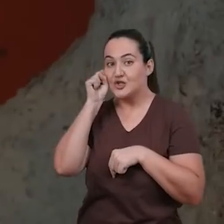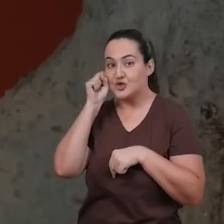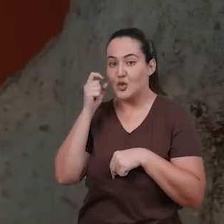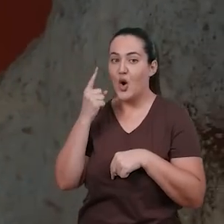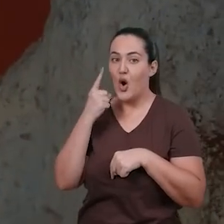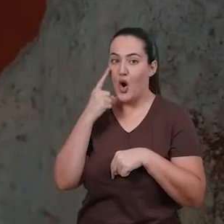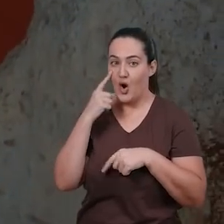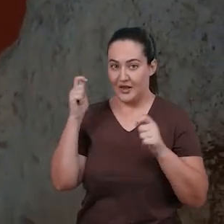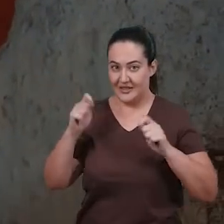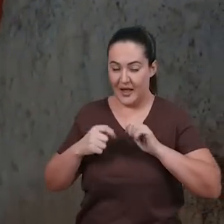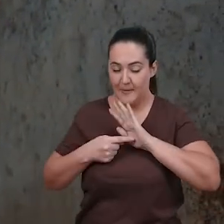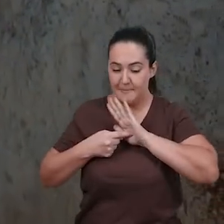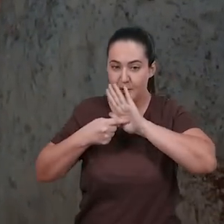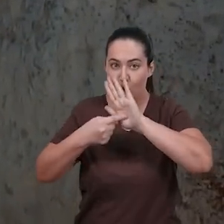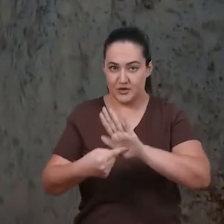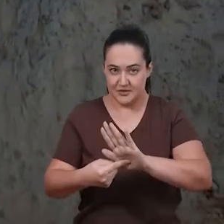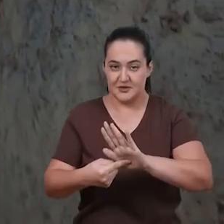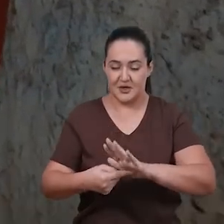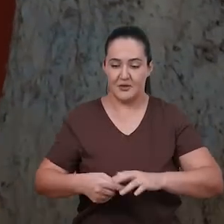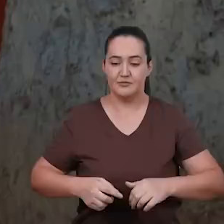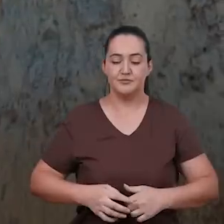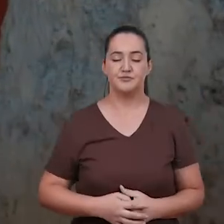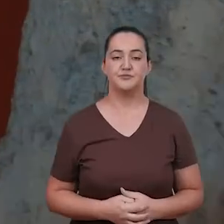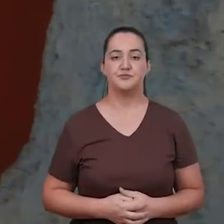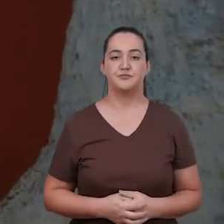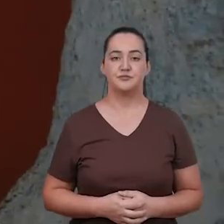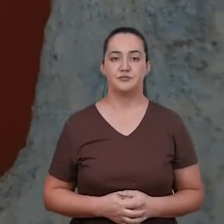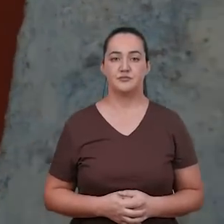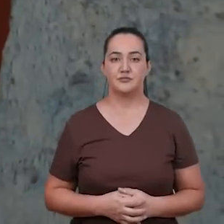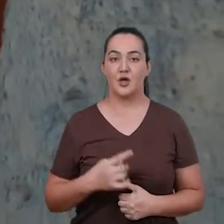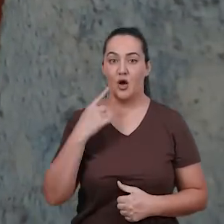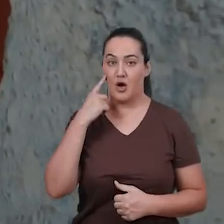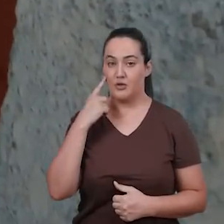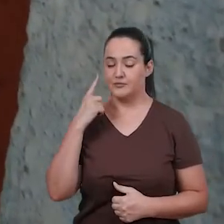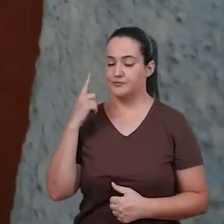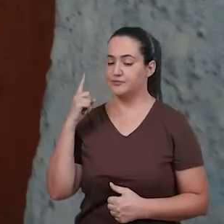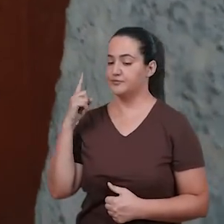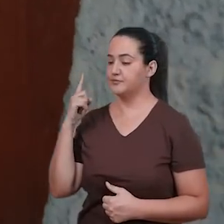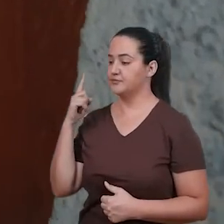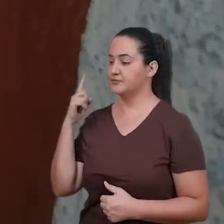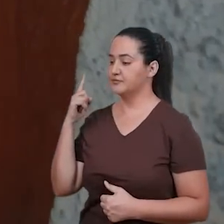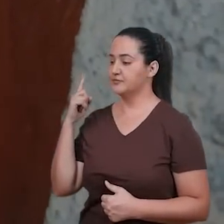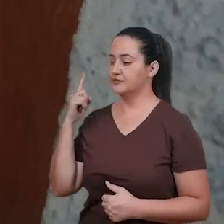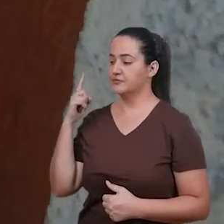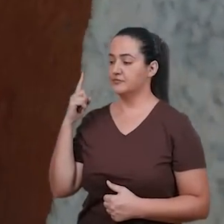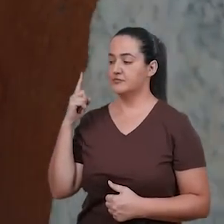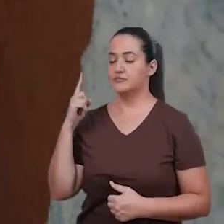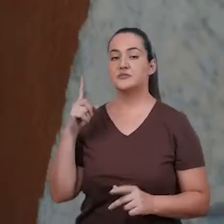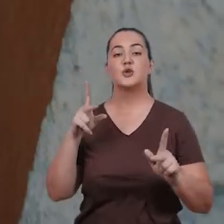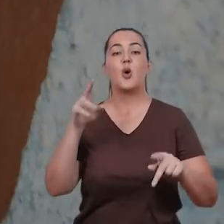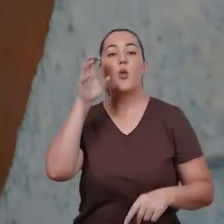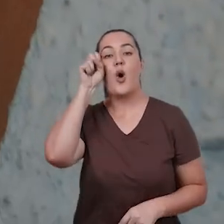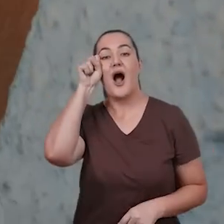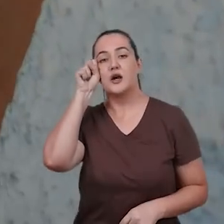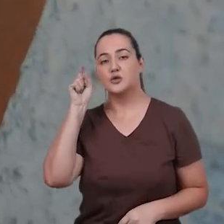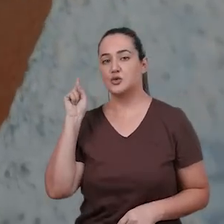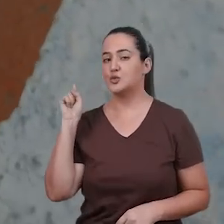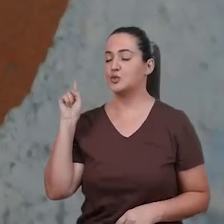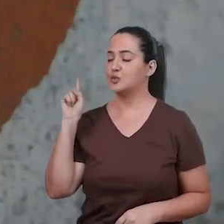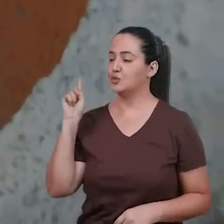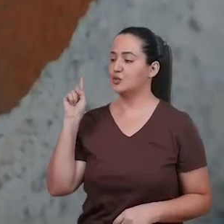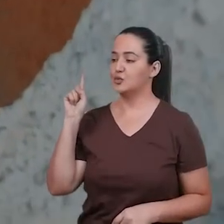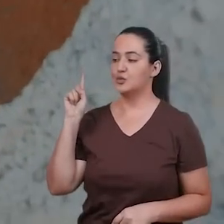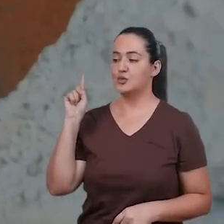só para você ter uma noção, não sei se o Vacian vai conseguir mostrar. Nós vamos filmar ali, vamos iluminar também, olha aqui. Vocês estão